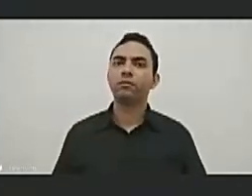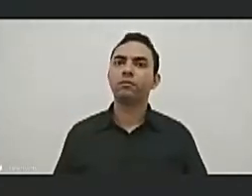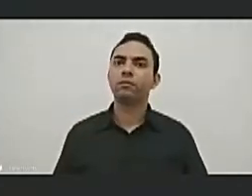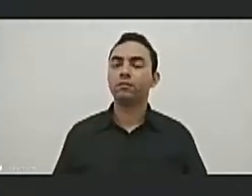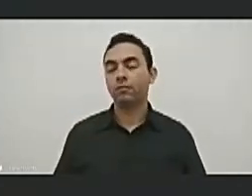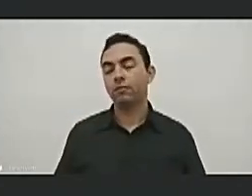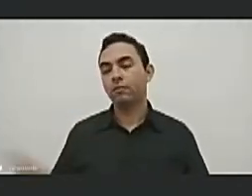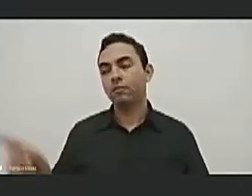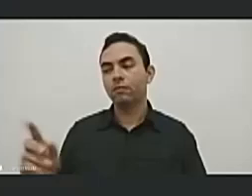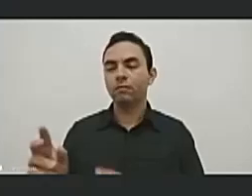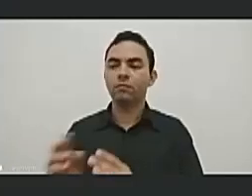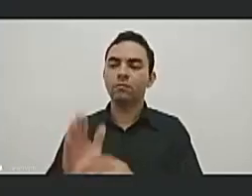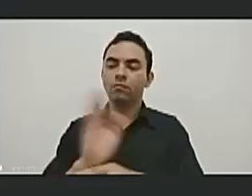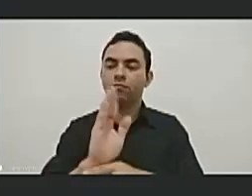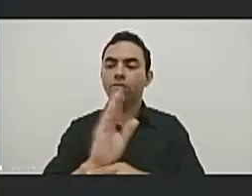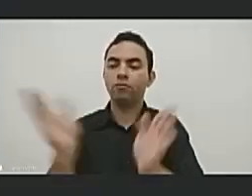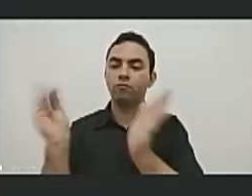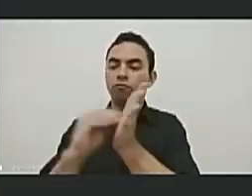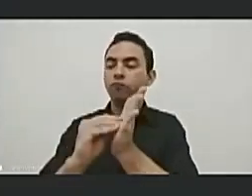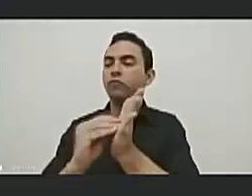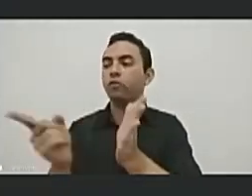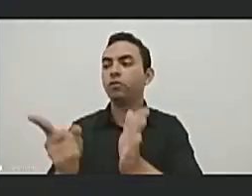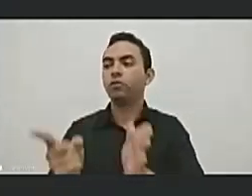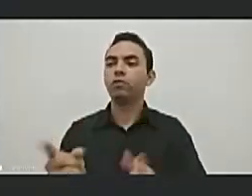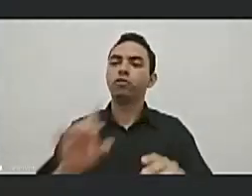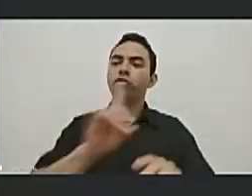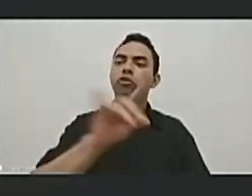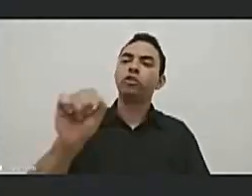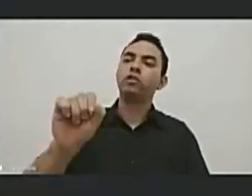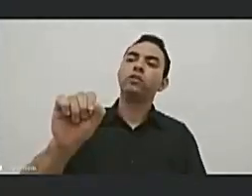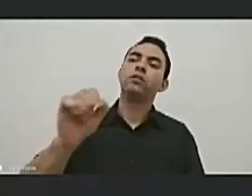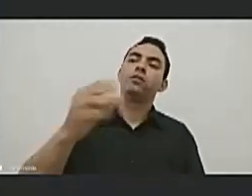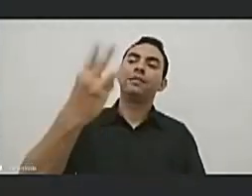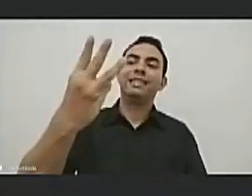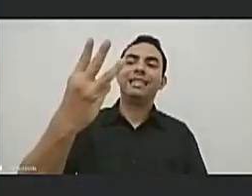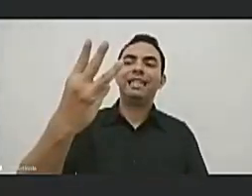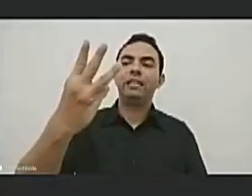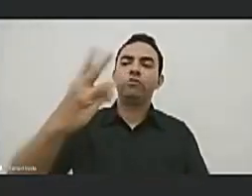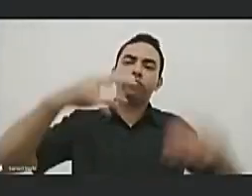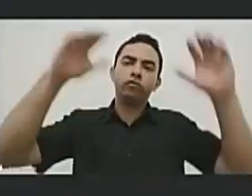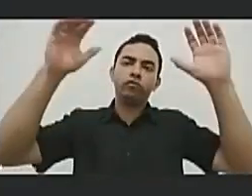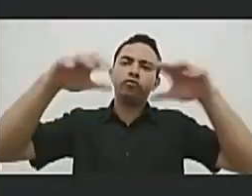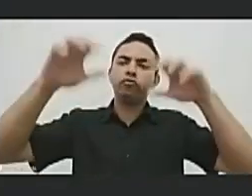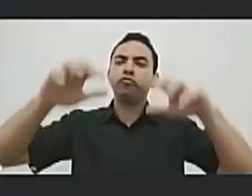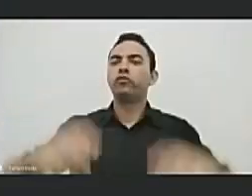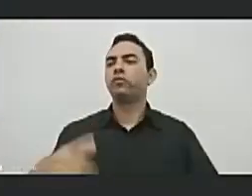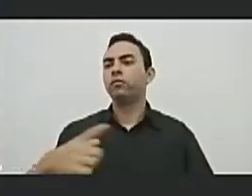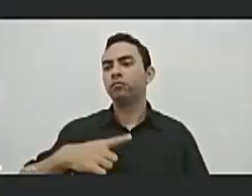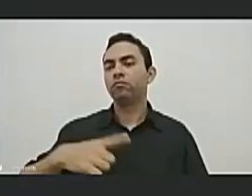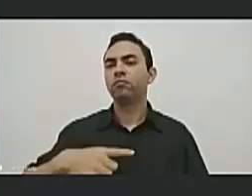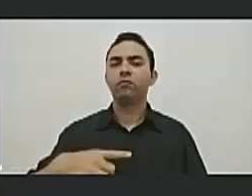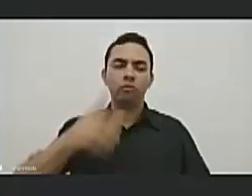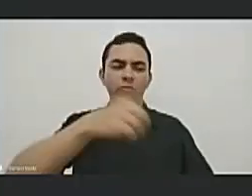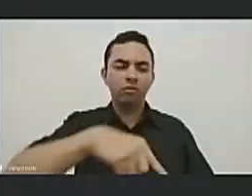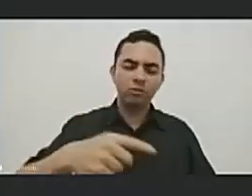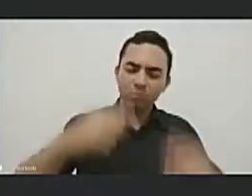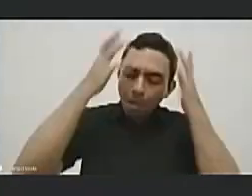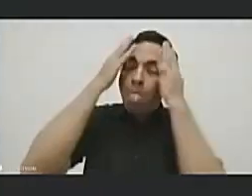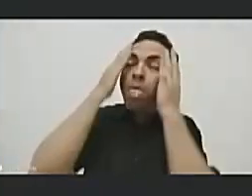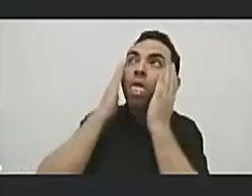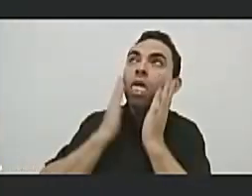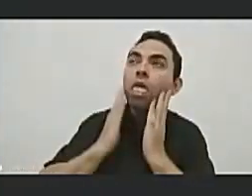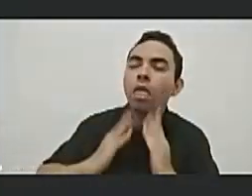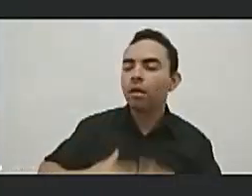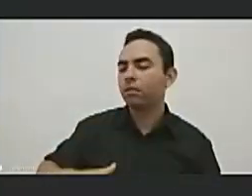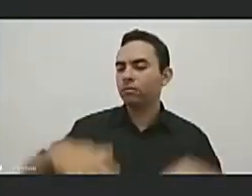era um dia de chuva na sexta-feira do dia 4 dia 3 perdão estávamos molhadas tínhamos acabado